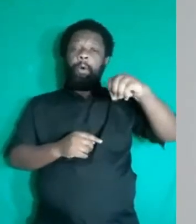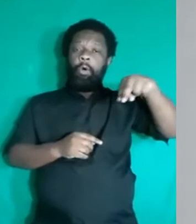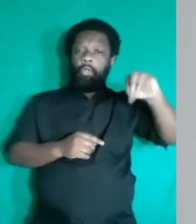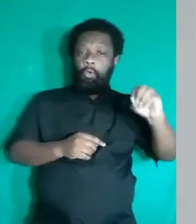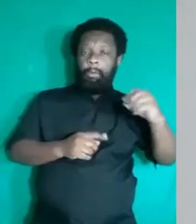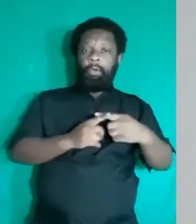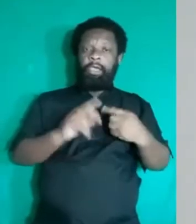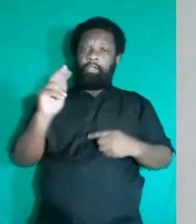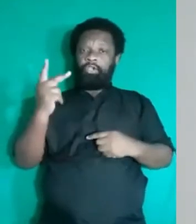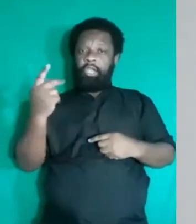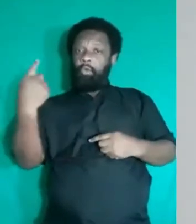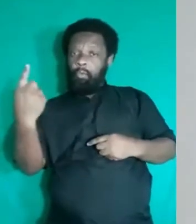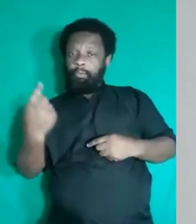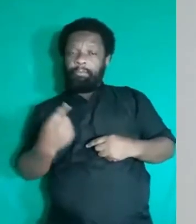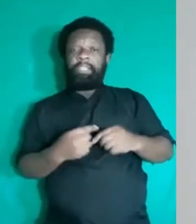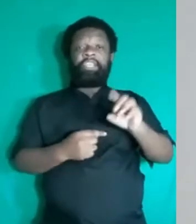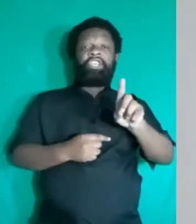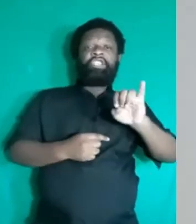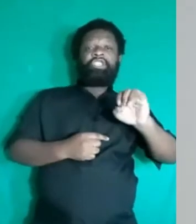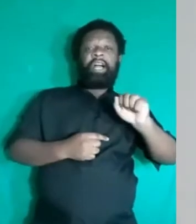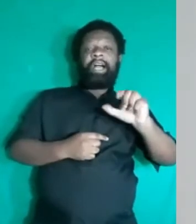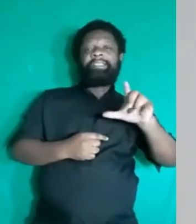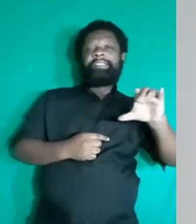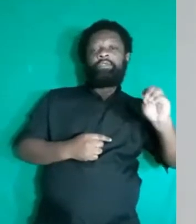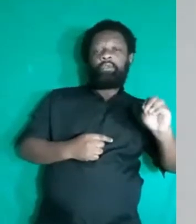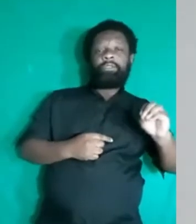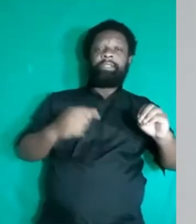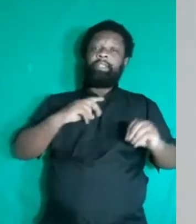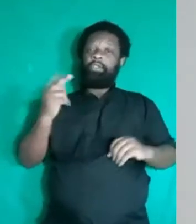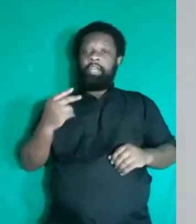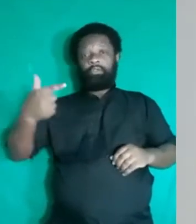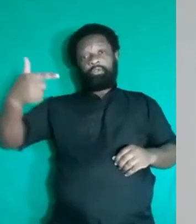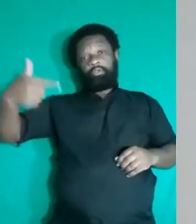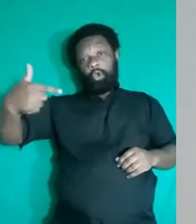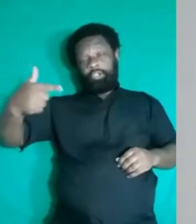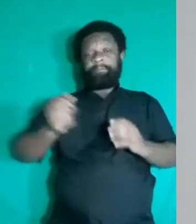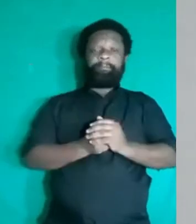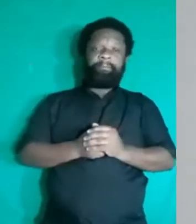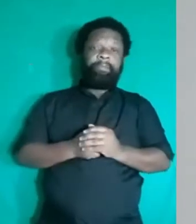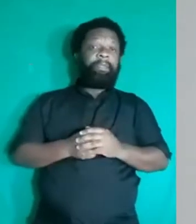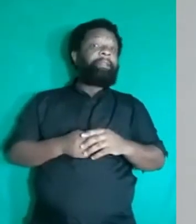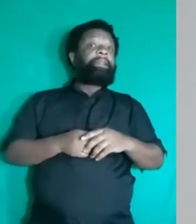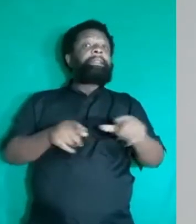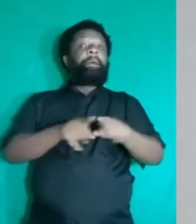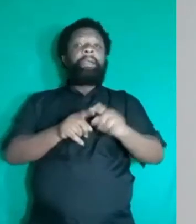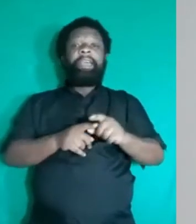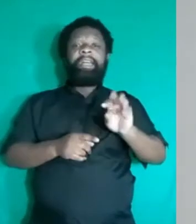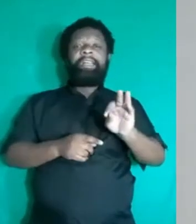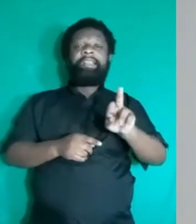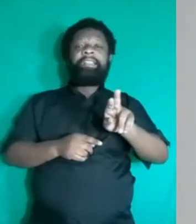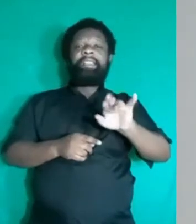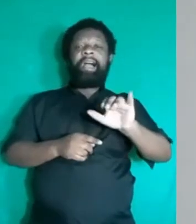são monoácidos por terem um hidrogênio ionizável. Diácidos tem 2 hidrogênios ionizáveis. Então, aqui tem ácido